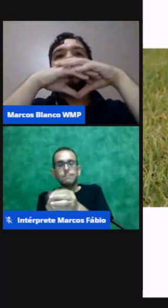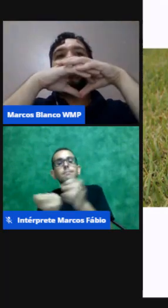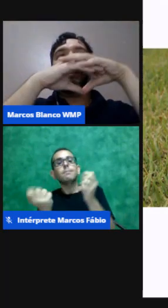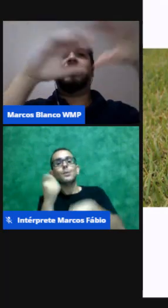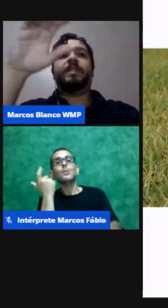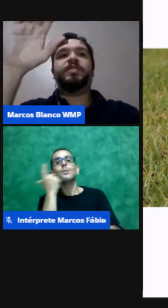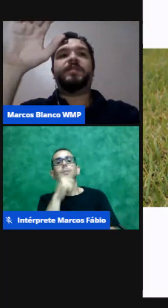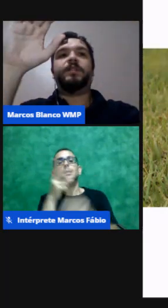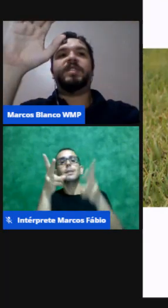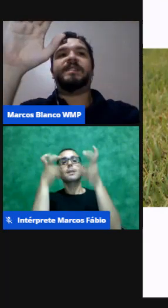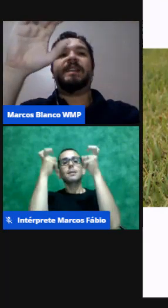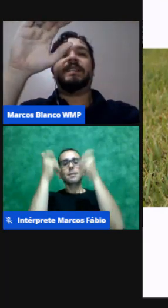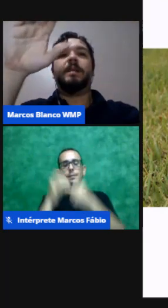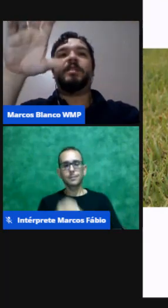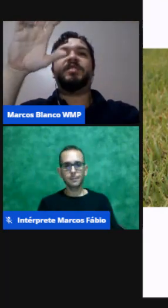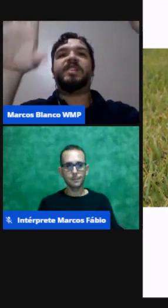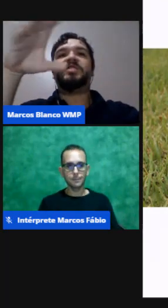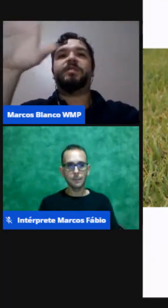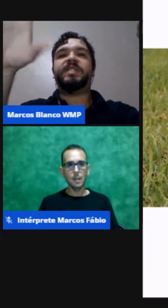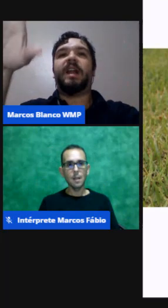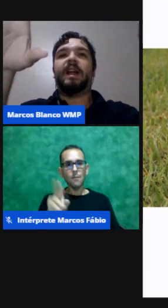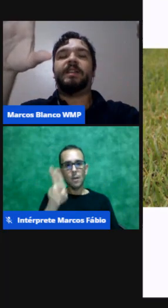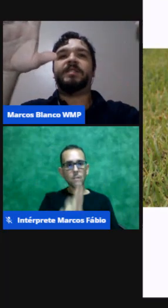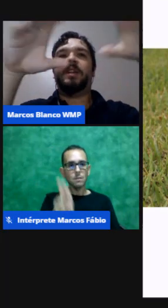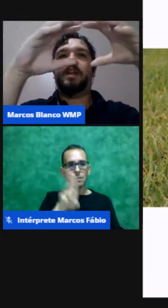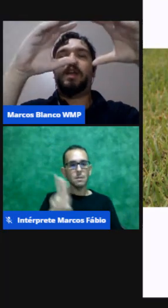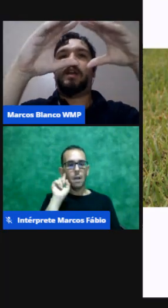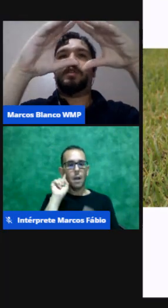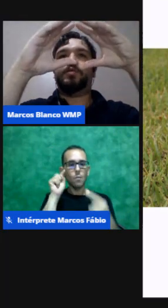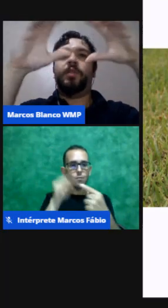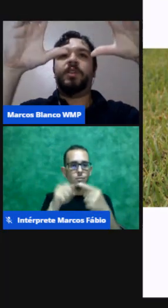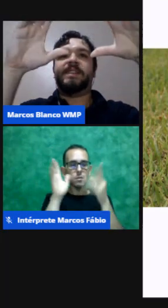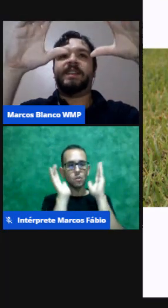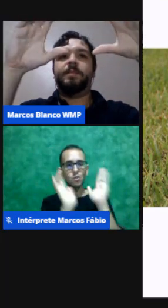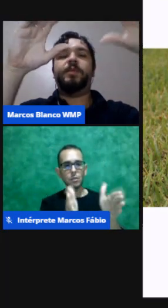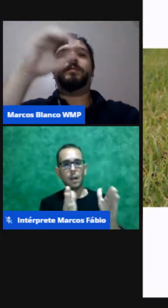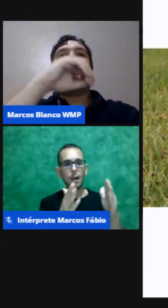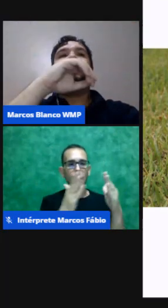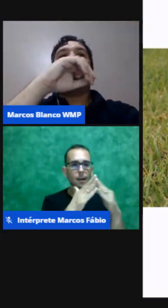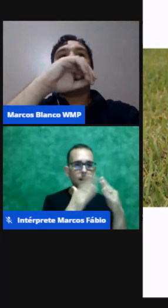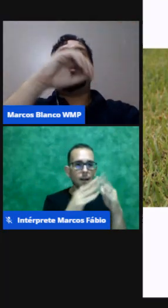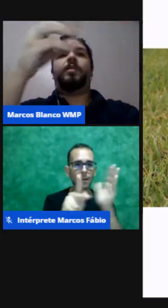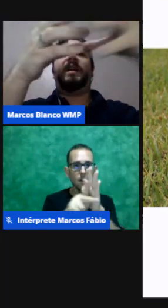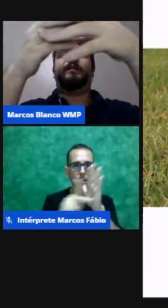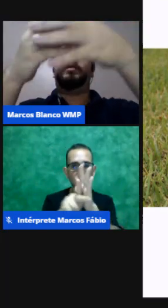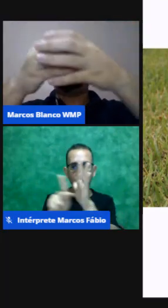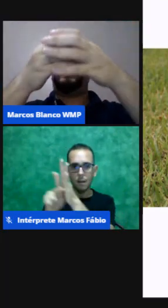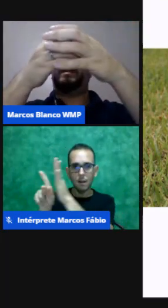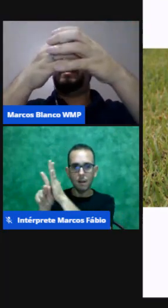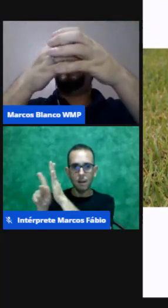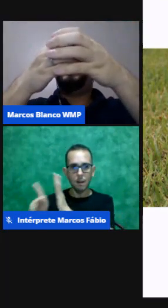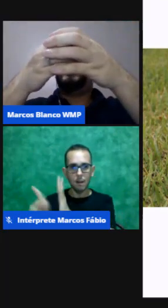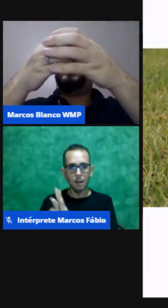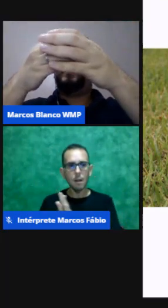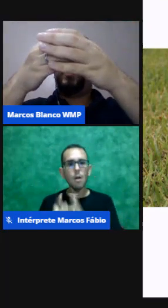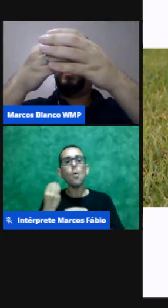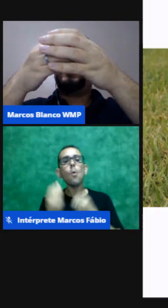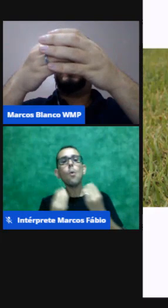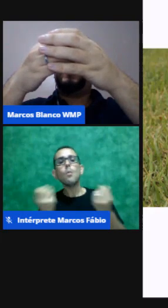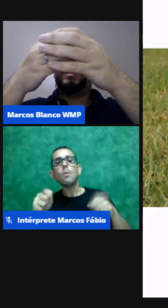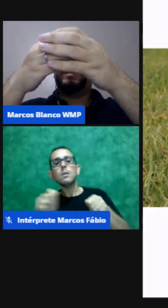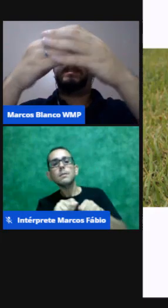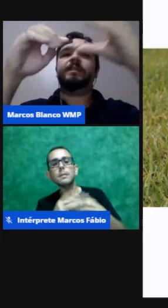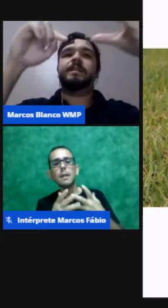Tá? Então, a gente vai utilizar essas armadilhas que já estão instaladas no município. Então, como é que ela funciona? É como se